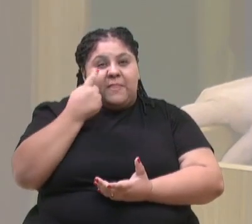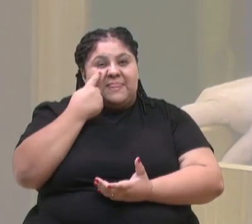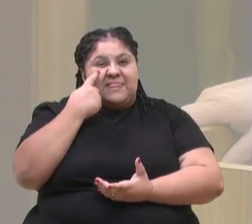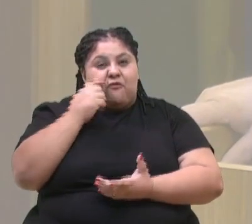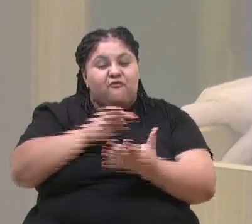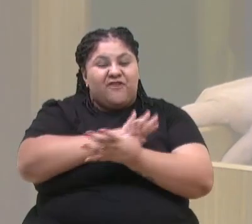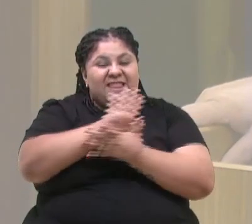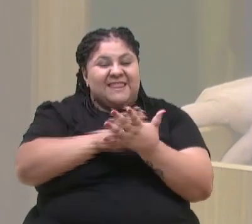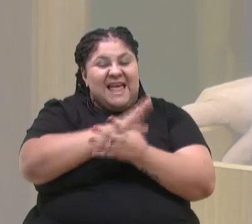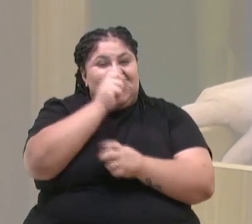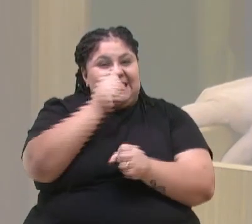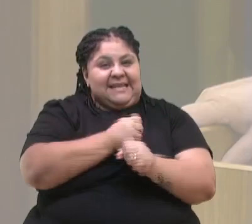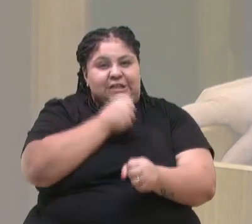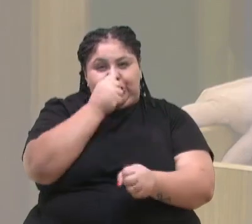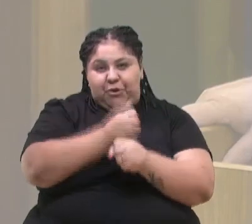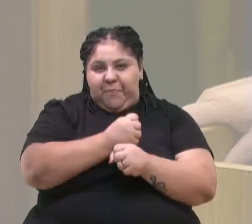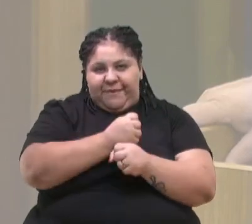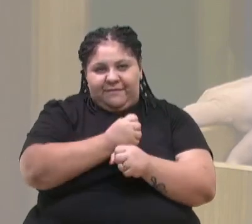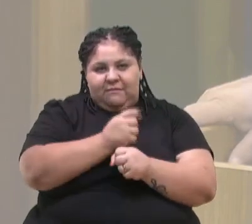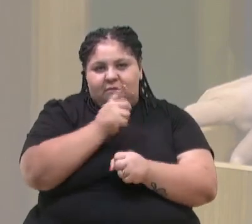alagamentos. Então,